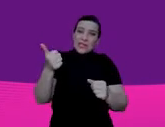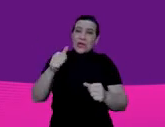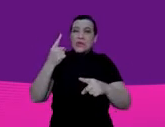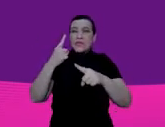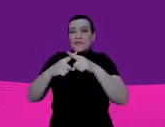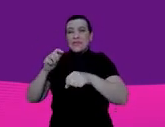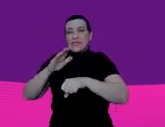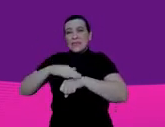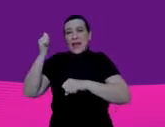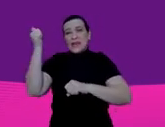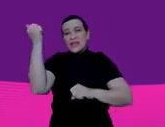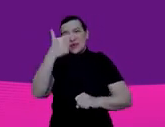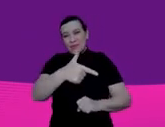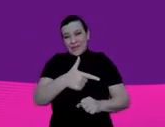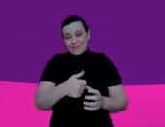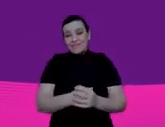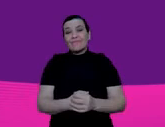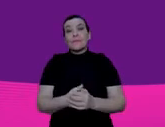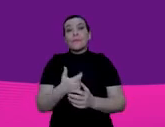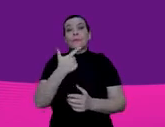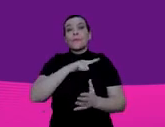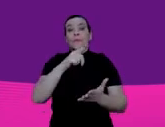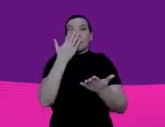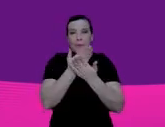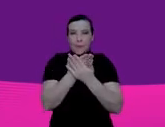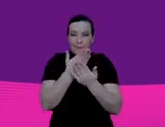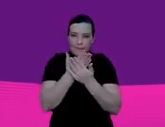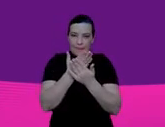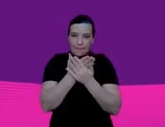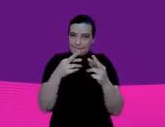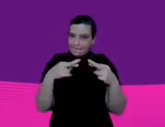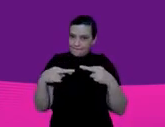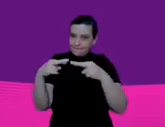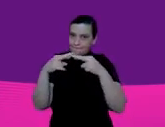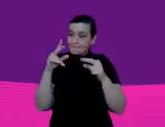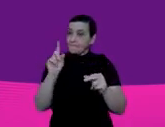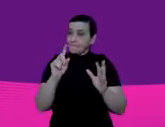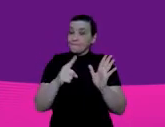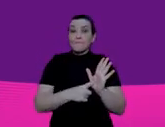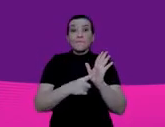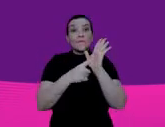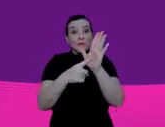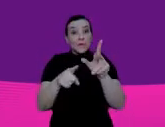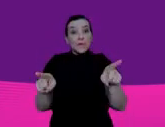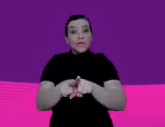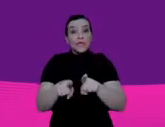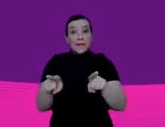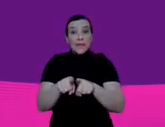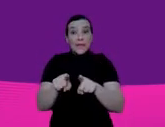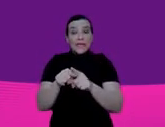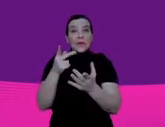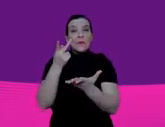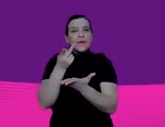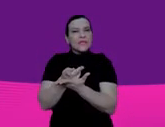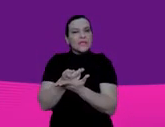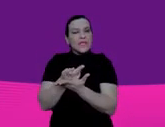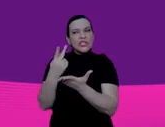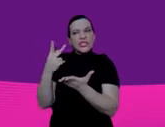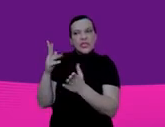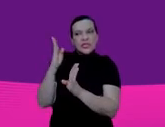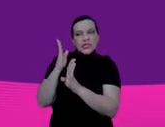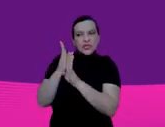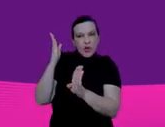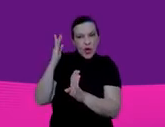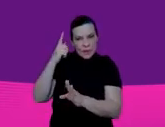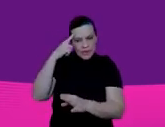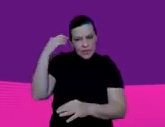pronto-socorro. Esse outro estudo, que não é da nossa rede, também demonstrou que o paciente, pelo diagnóstico de enxaqueca, quando a gente parametriza todos